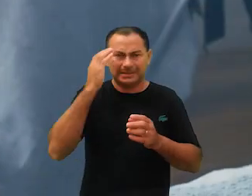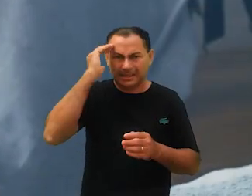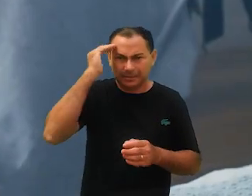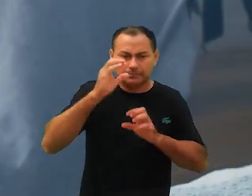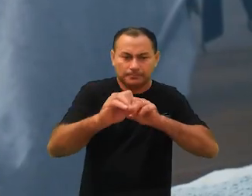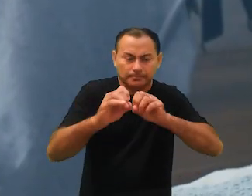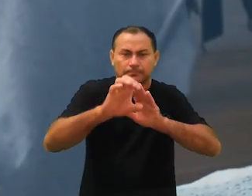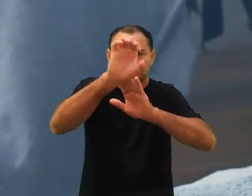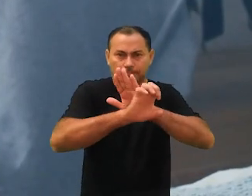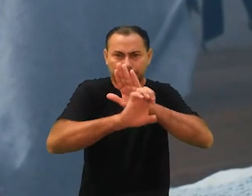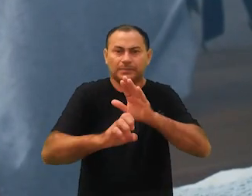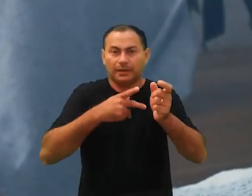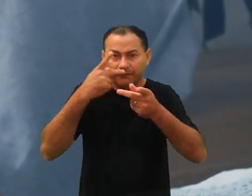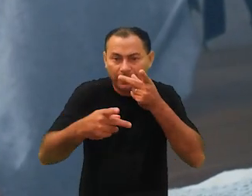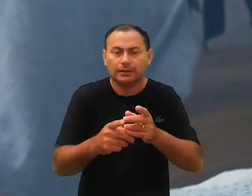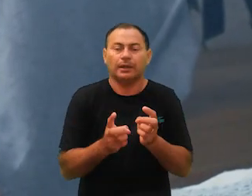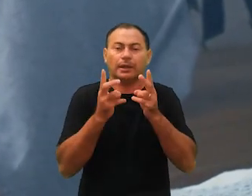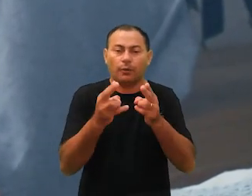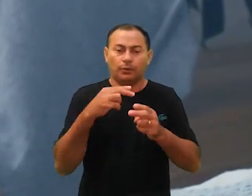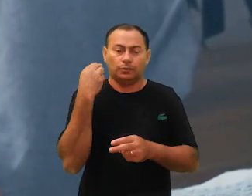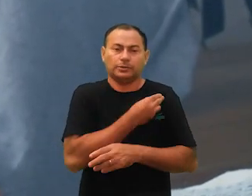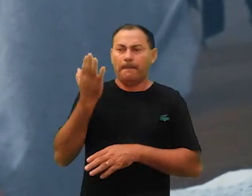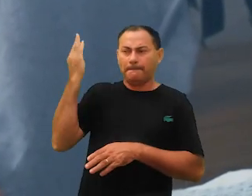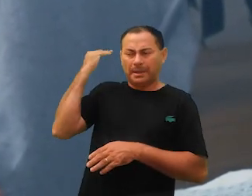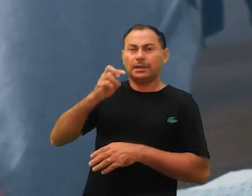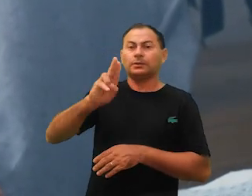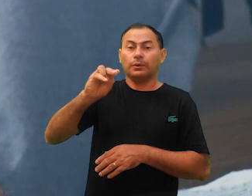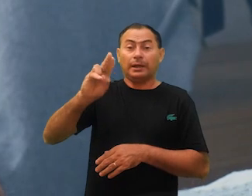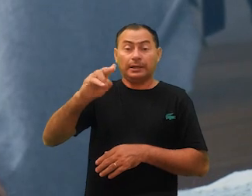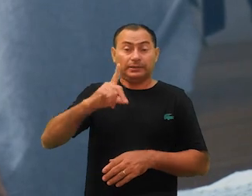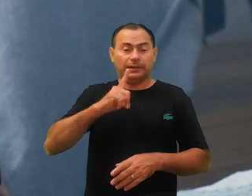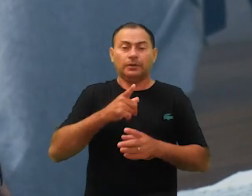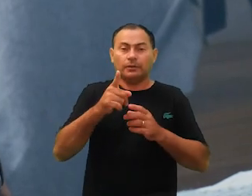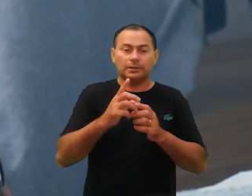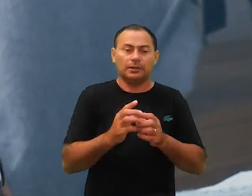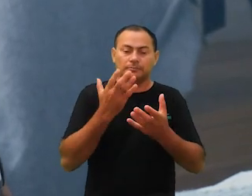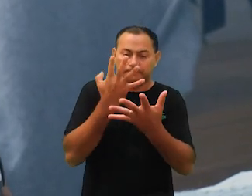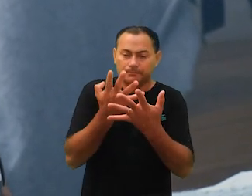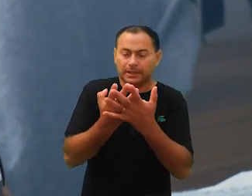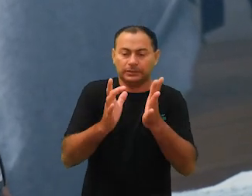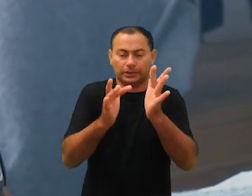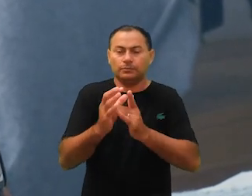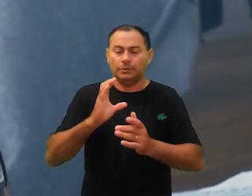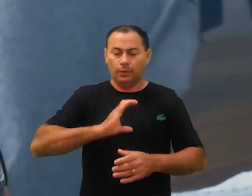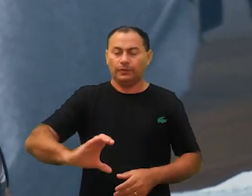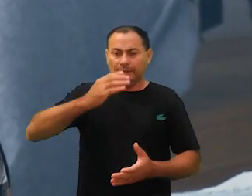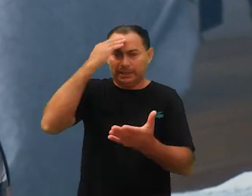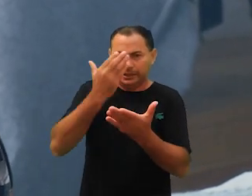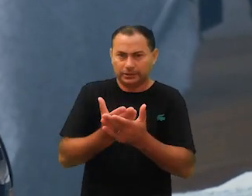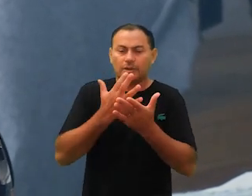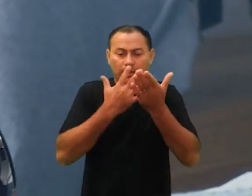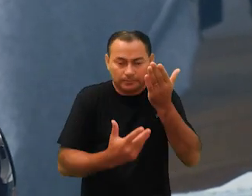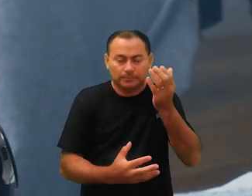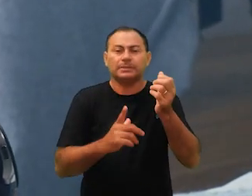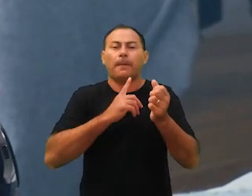você compreende o ensino do Evangelho que diz que é como se nosso passado nunca tivesse existido, quando você o confessa a Jesus e confia no sangue